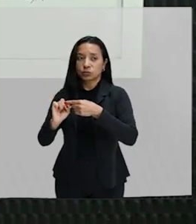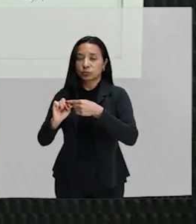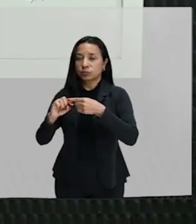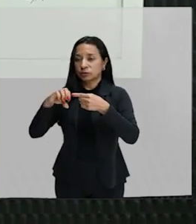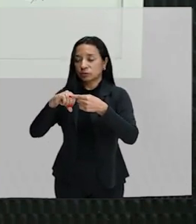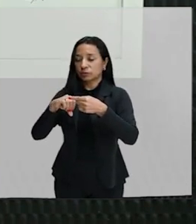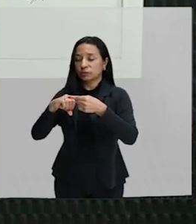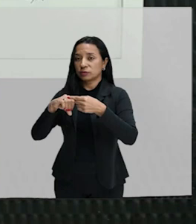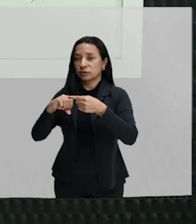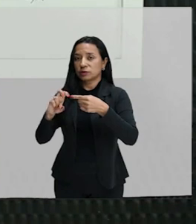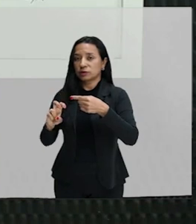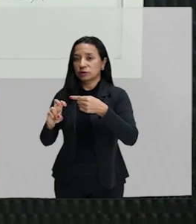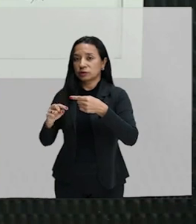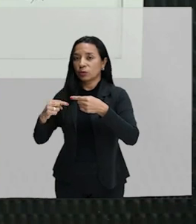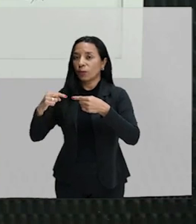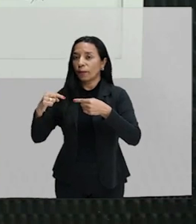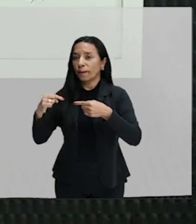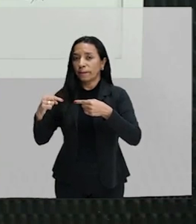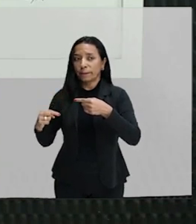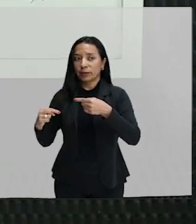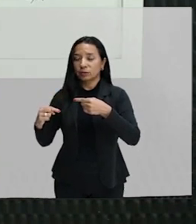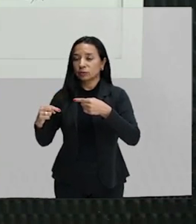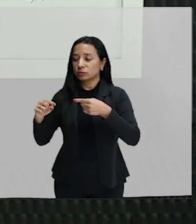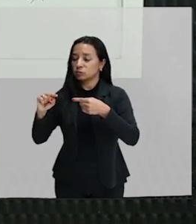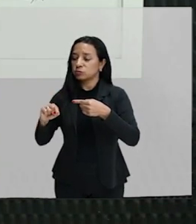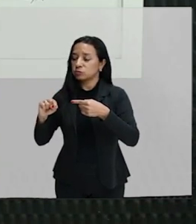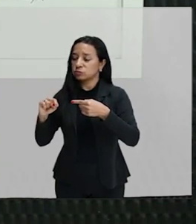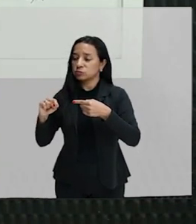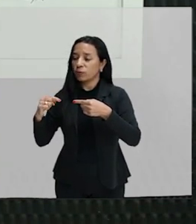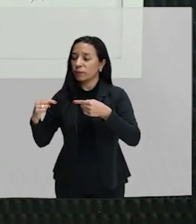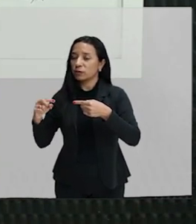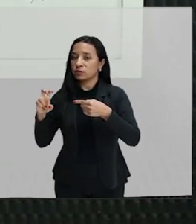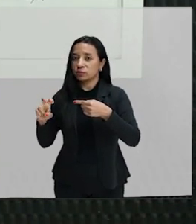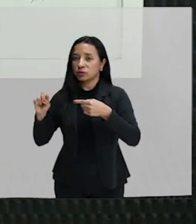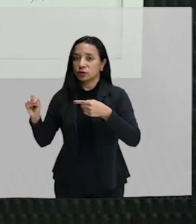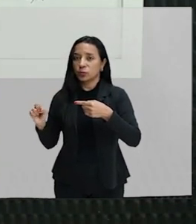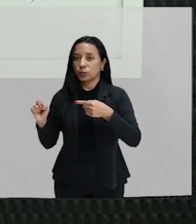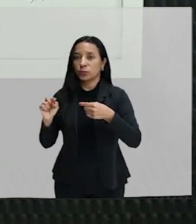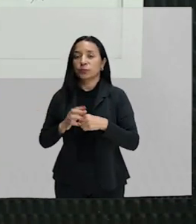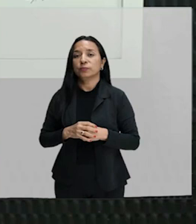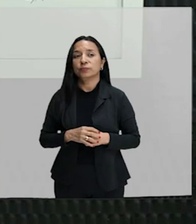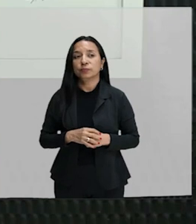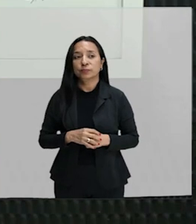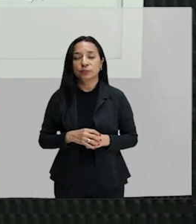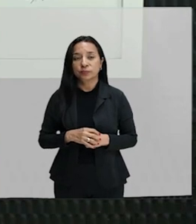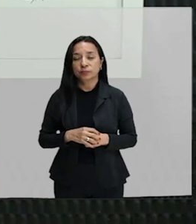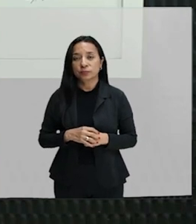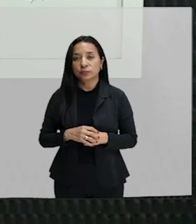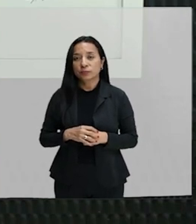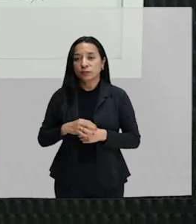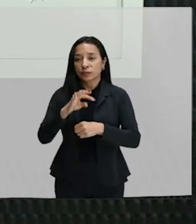Men -5 Ok então vai ficar ó temperatura em cé